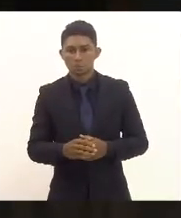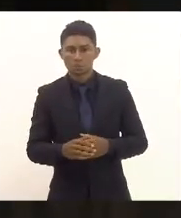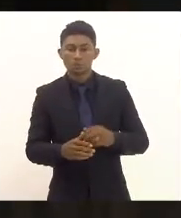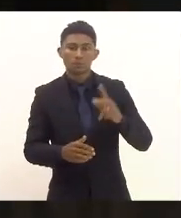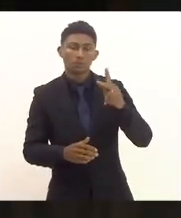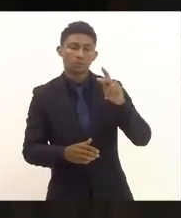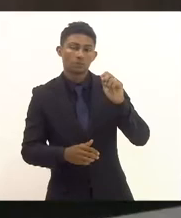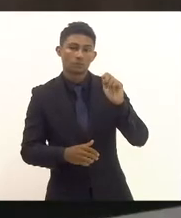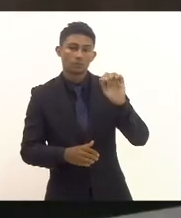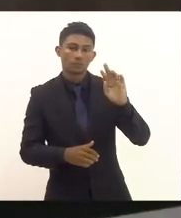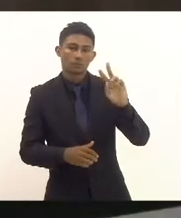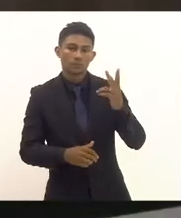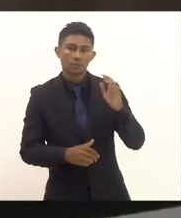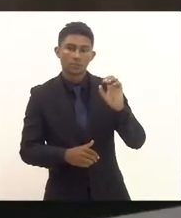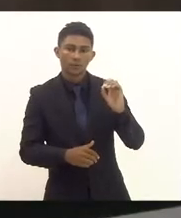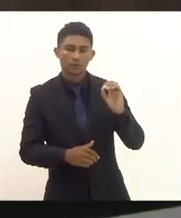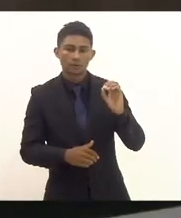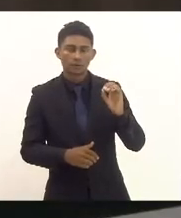Márcio Pacheco favorável